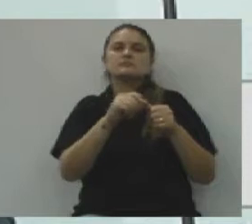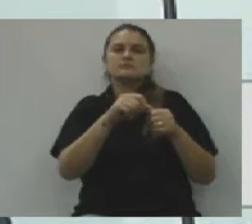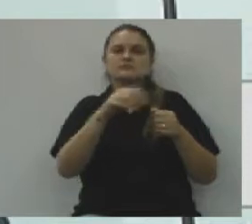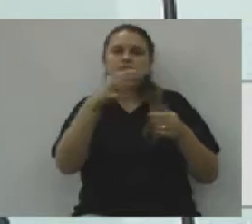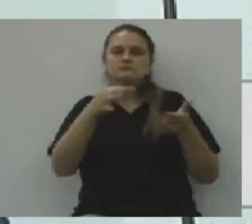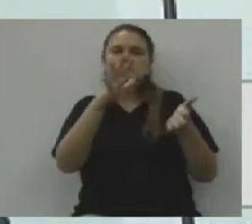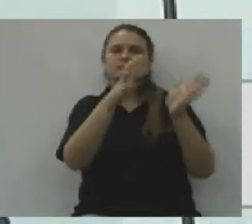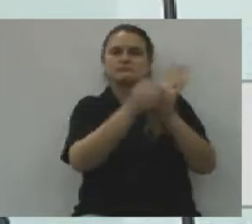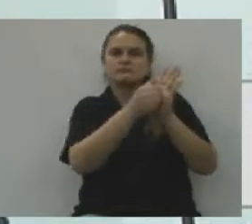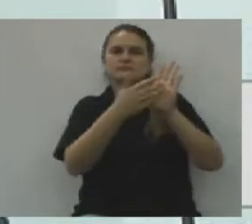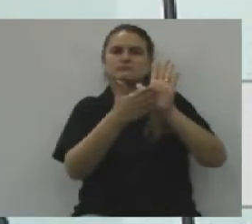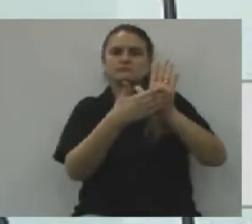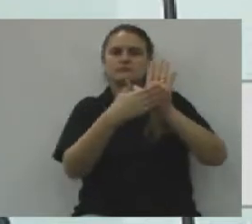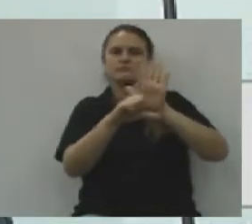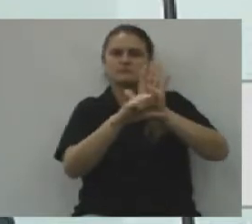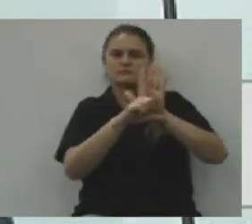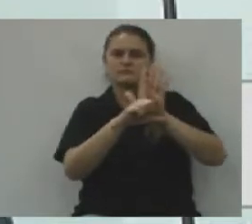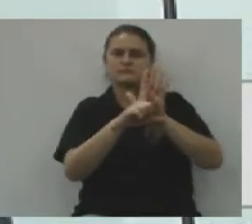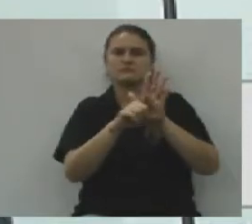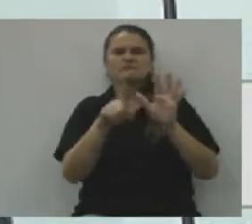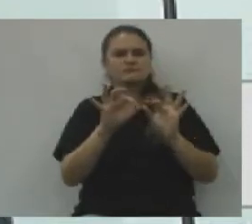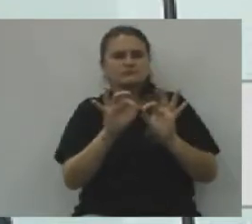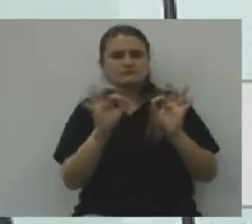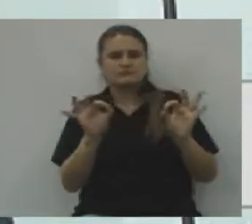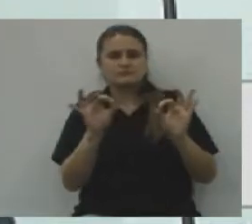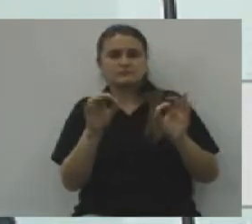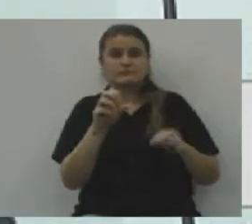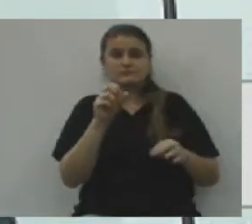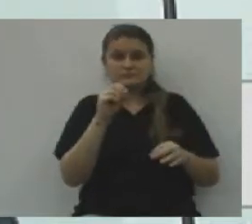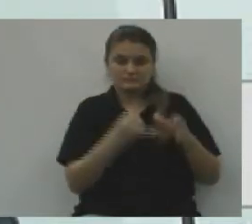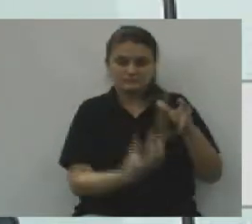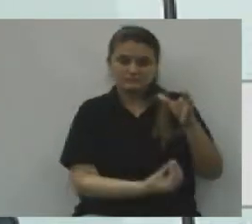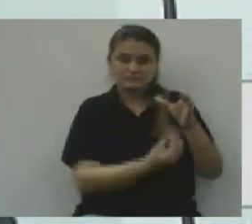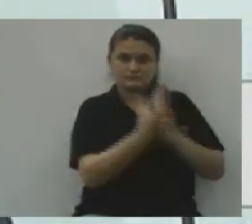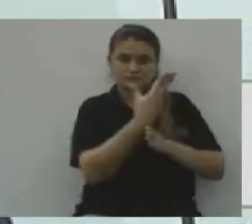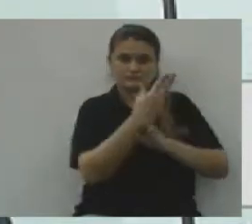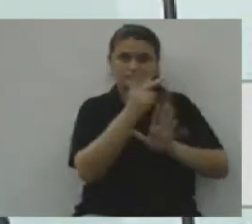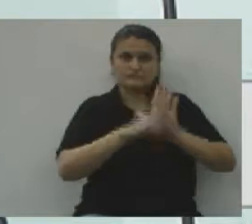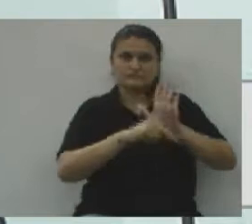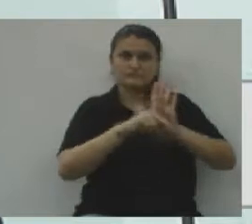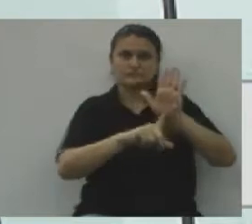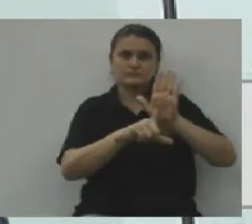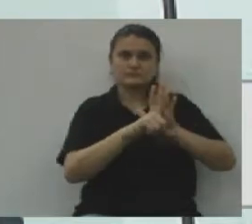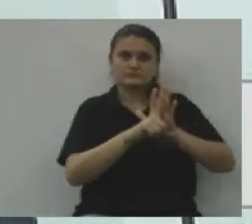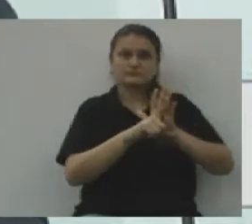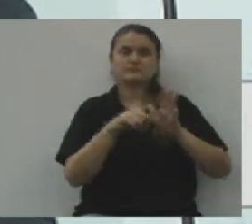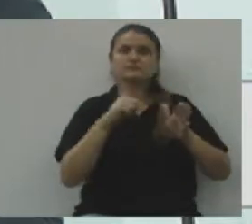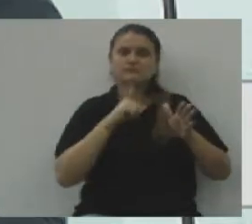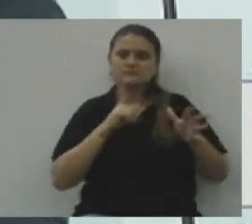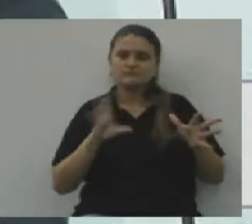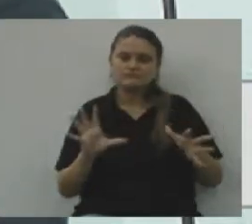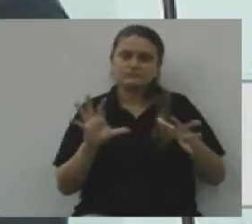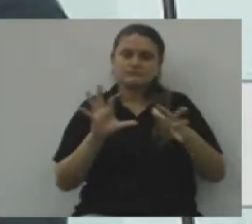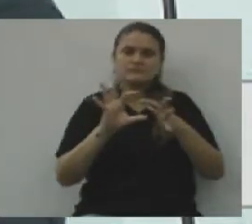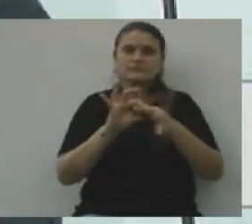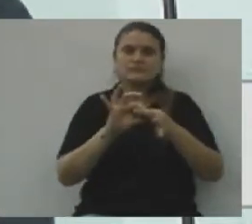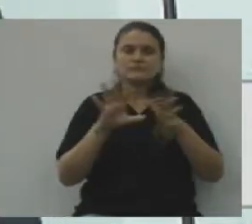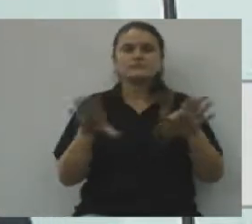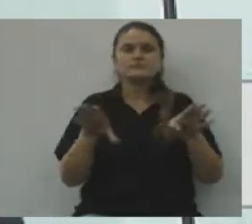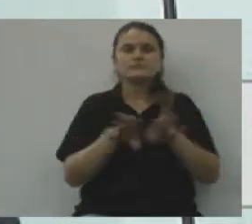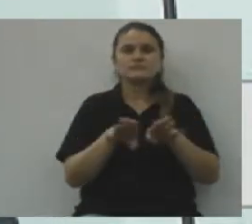lei? Por uma questão muito simples. Com a criação deste protocolo, se permite uma interligação